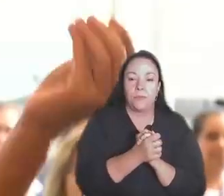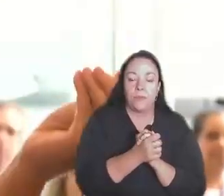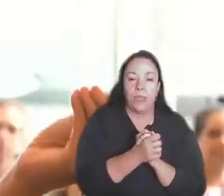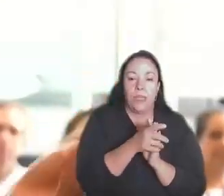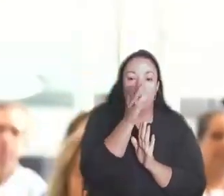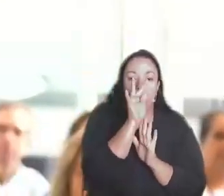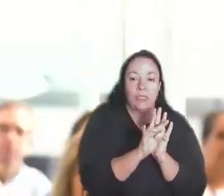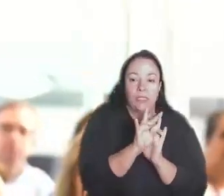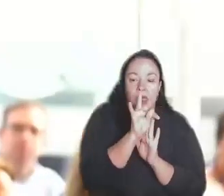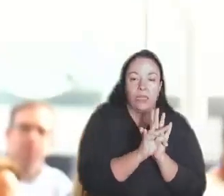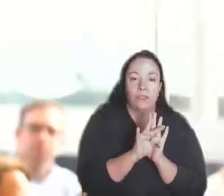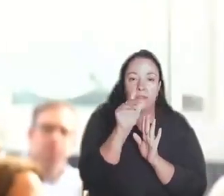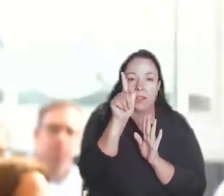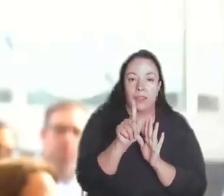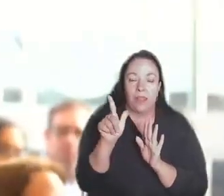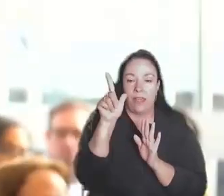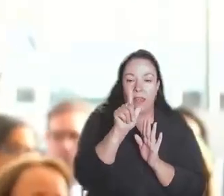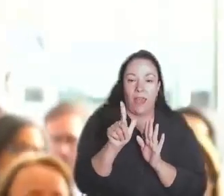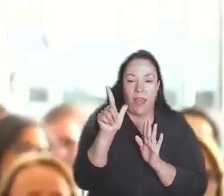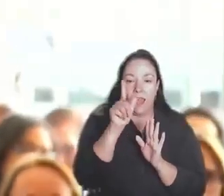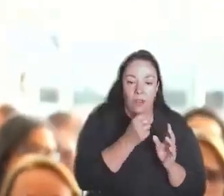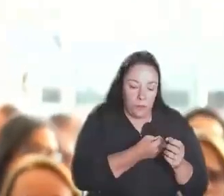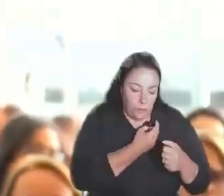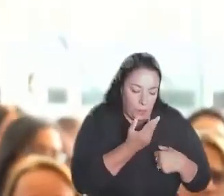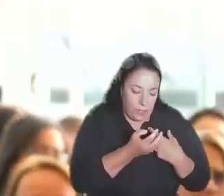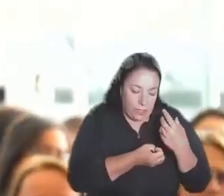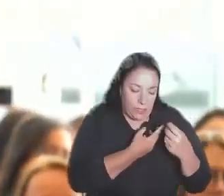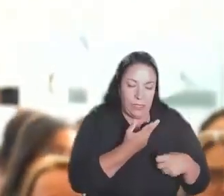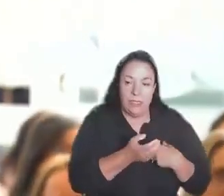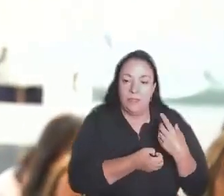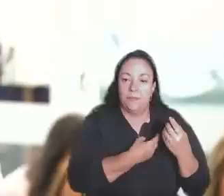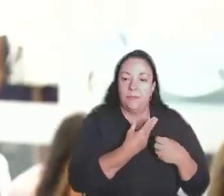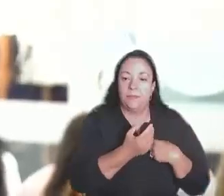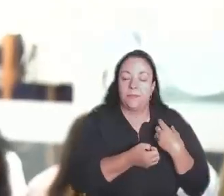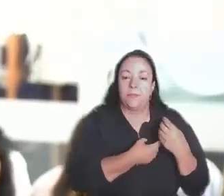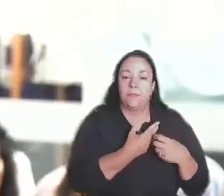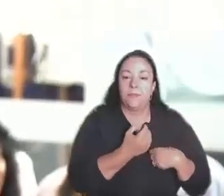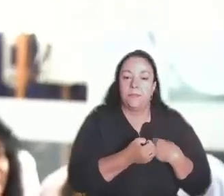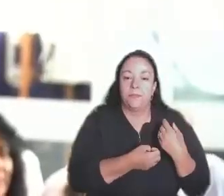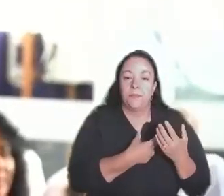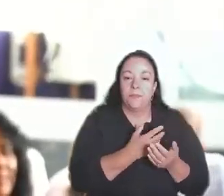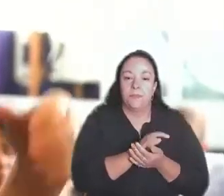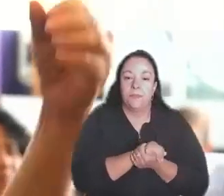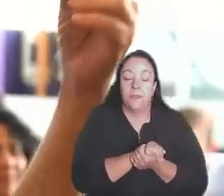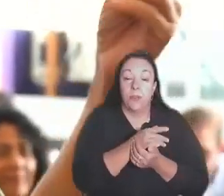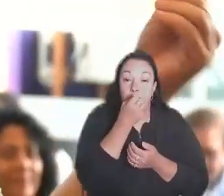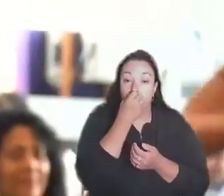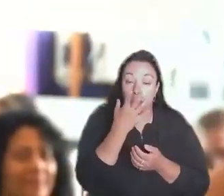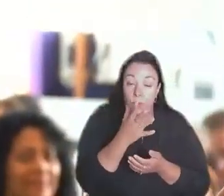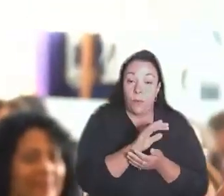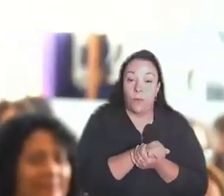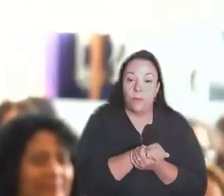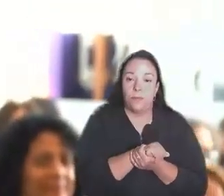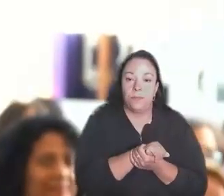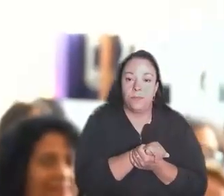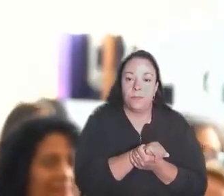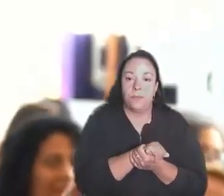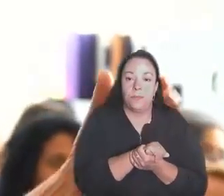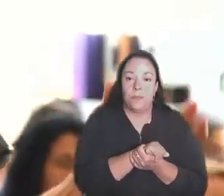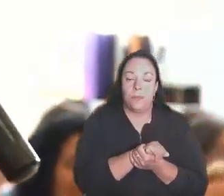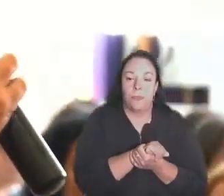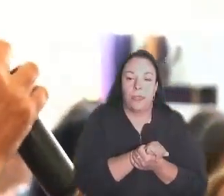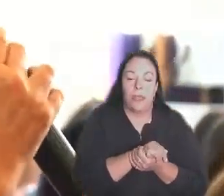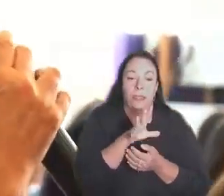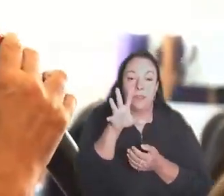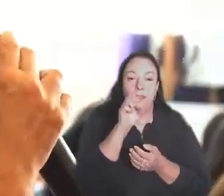com aquela poesia bonita na descrição. Então, foi um processo muito bom de participar. A gente geralmente pega